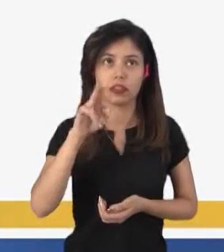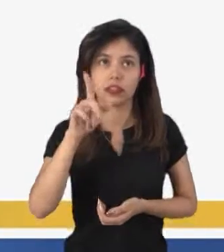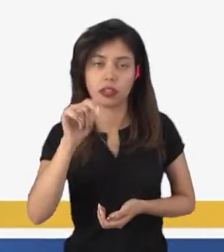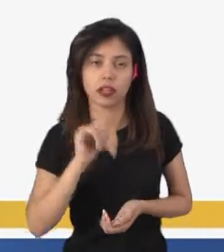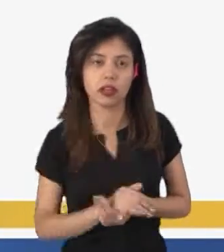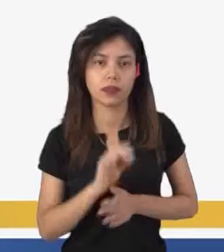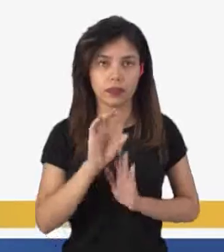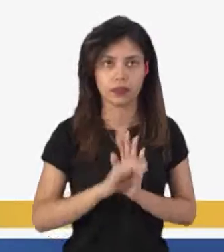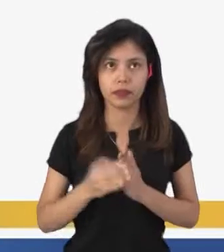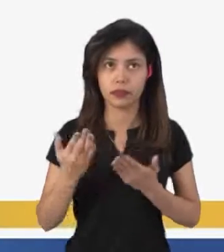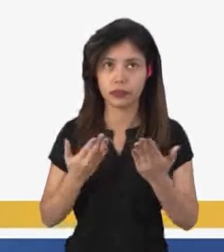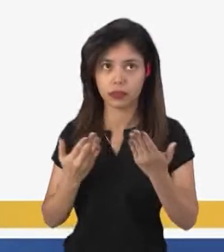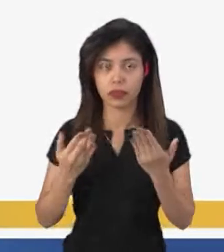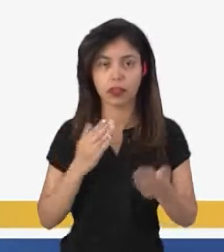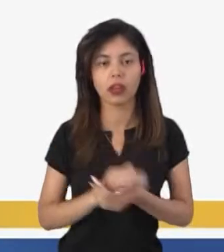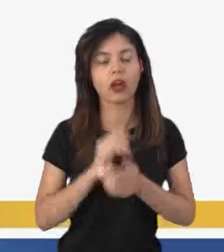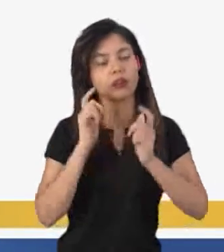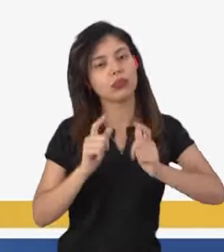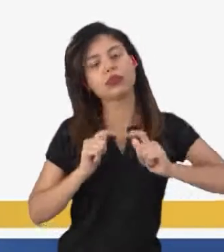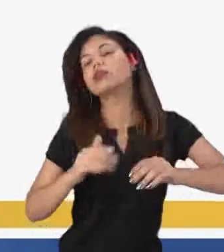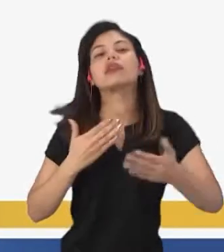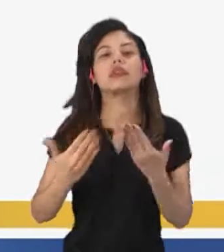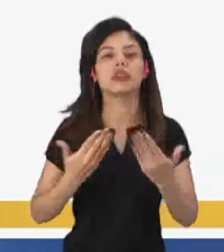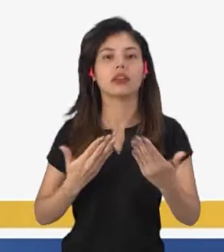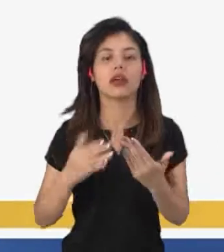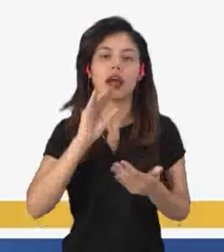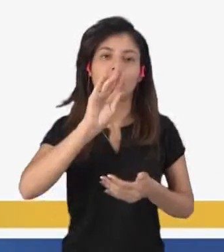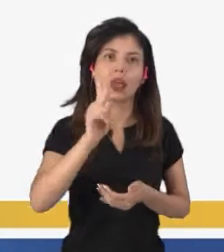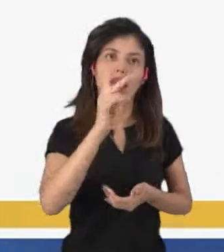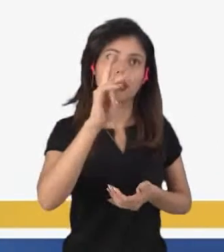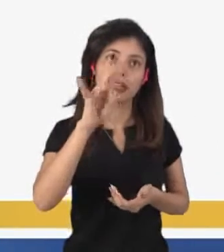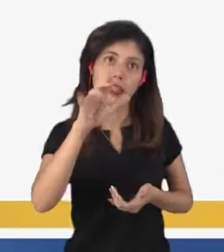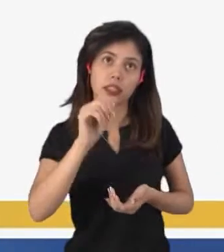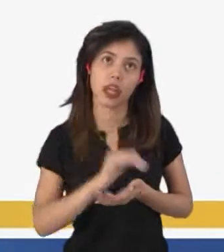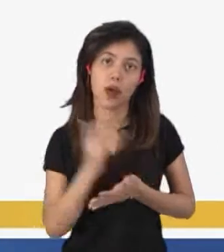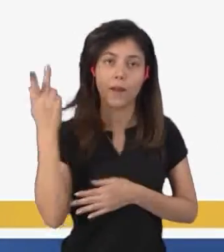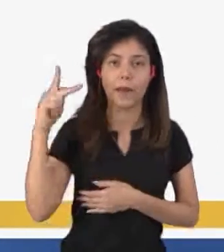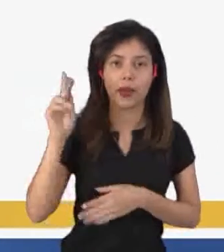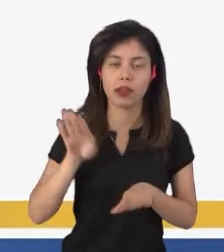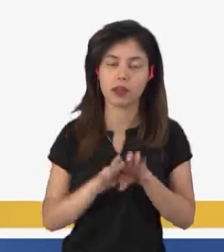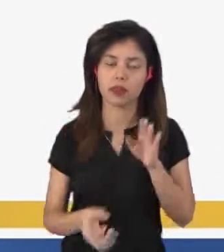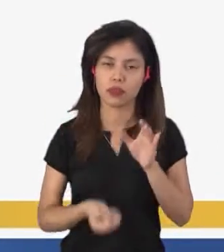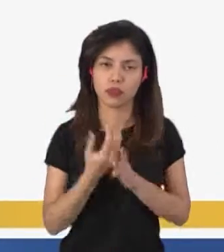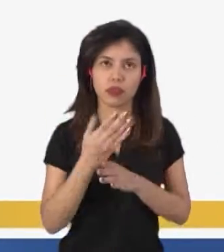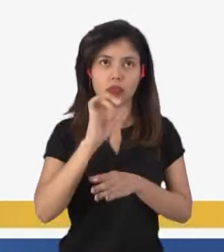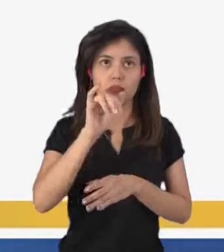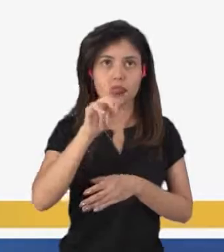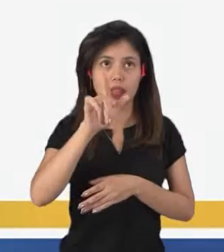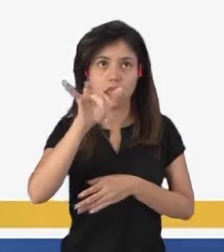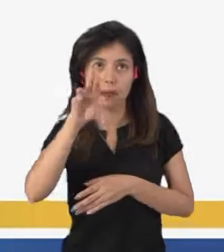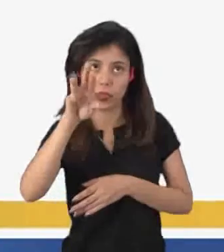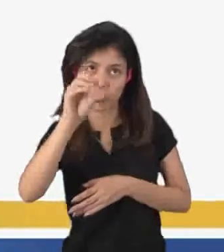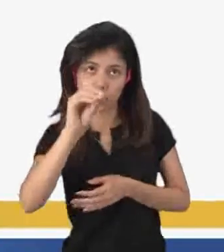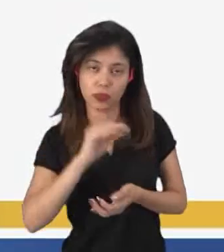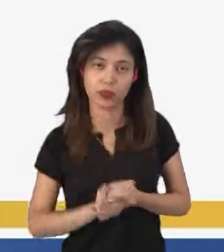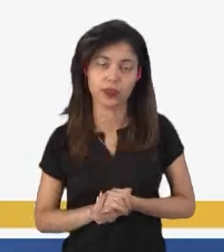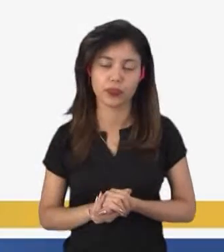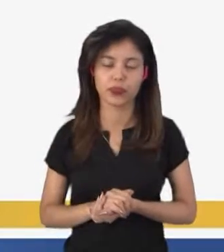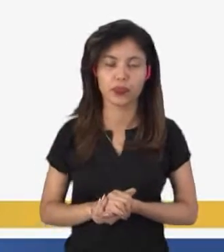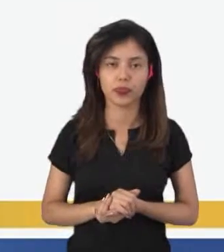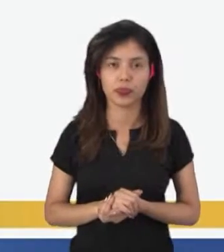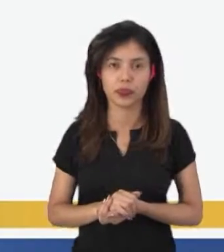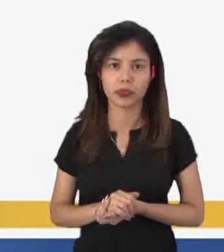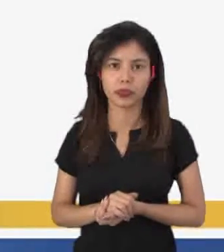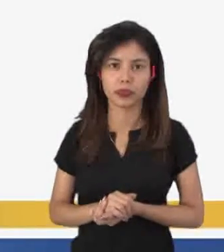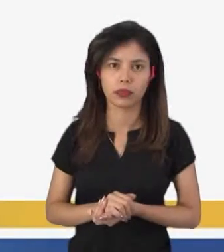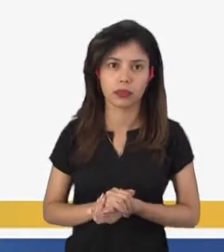esse concílio, onde eles combateu as heresias, período em que também surgiu o islamismo, né? O islamismo que